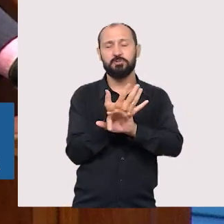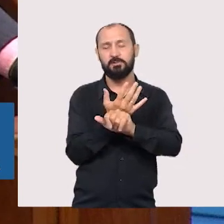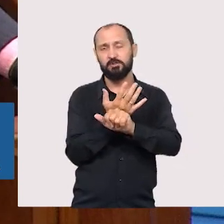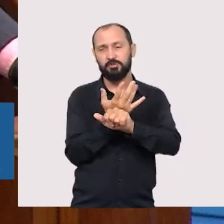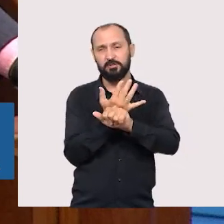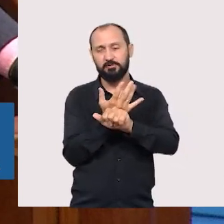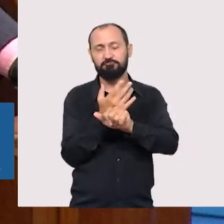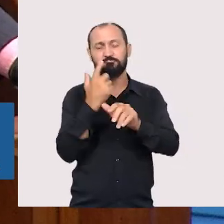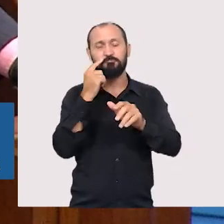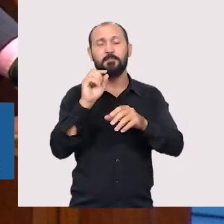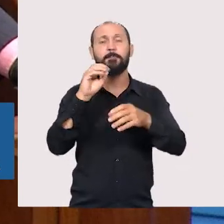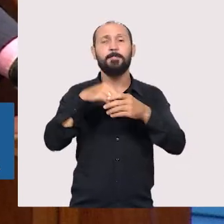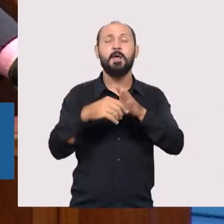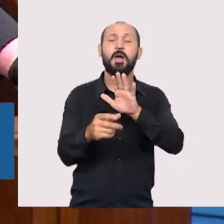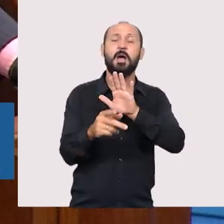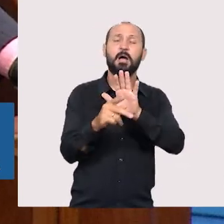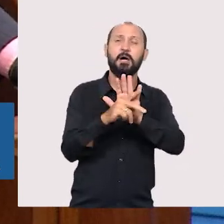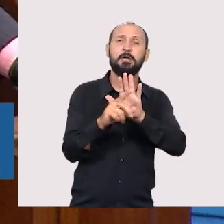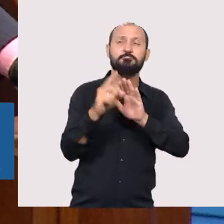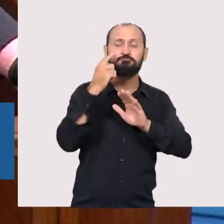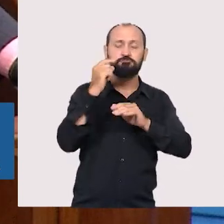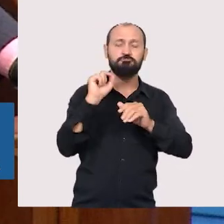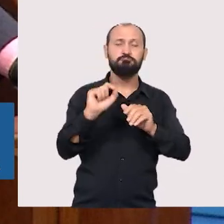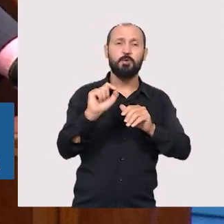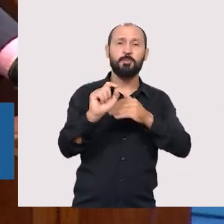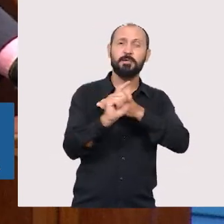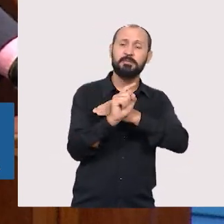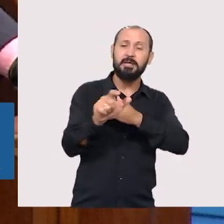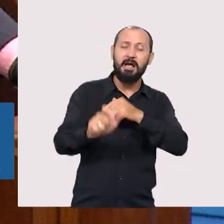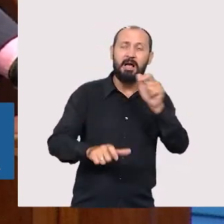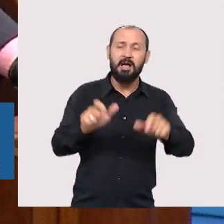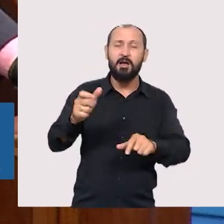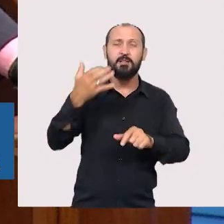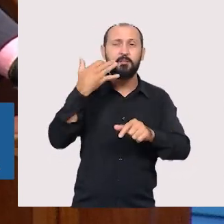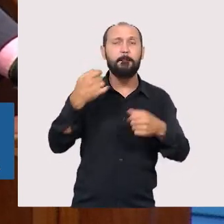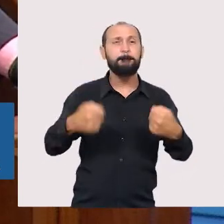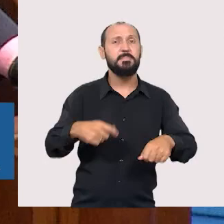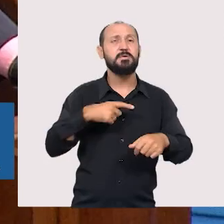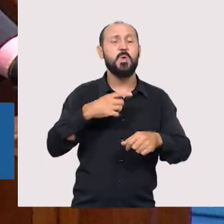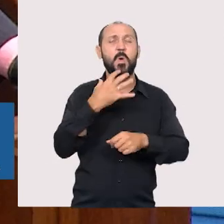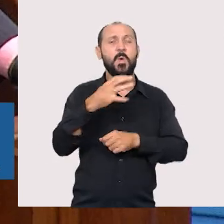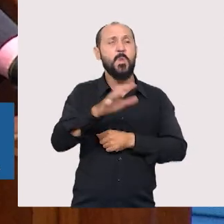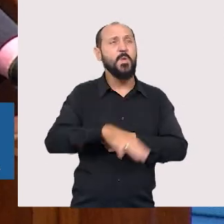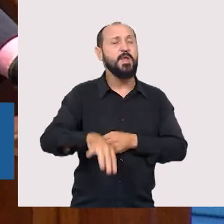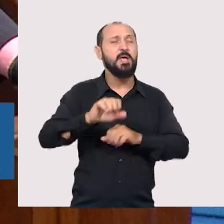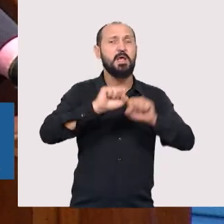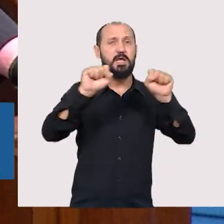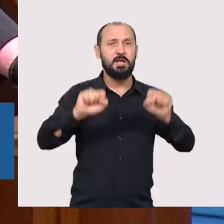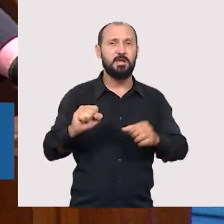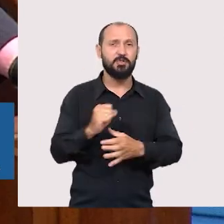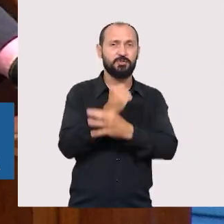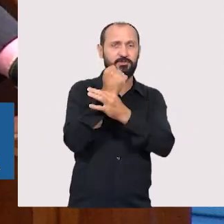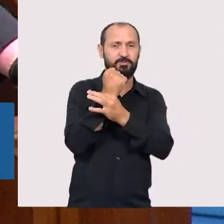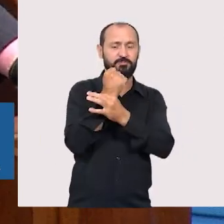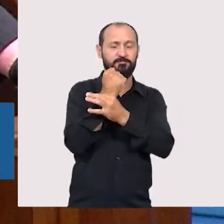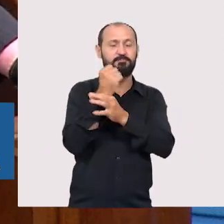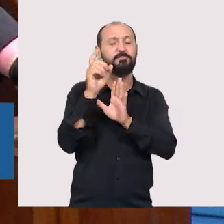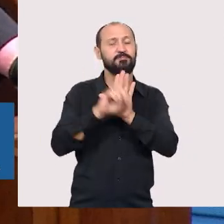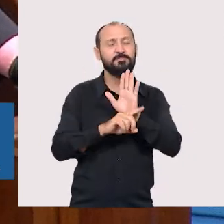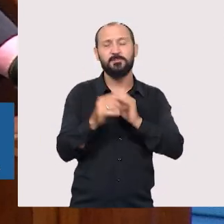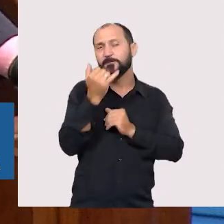os órgãos da assistência social, da saúde, da educação, esses que estão lá atendendo as nossas crianças no momento em que elas mais precisam.